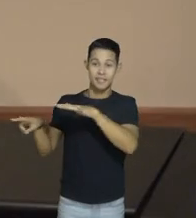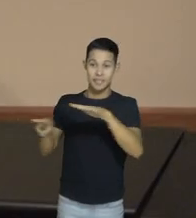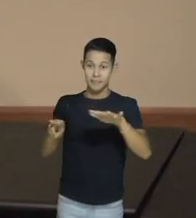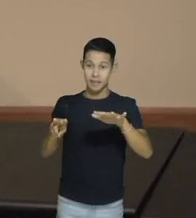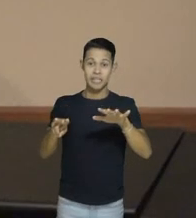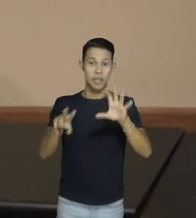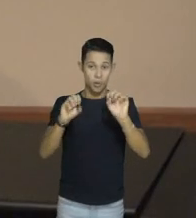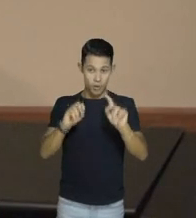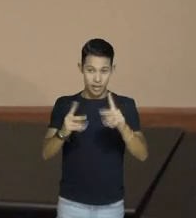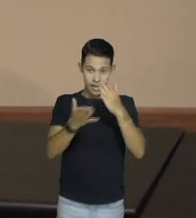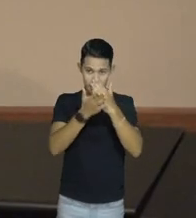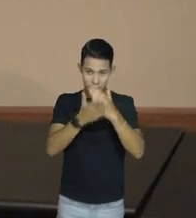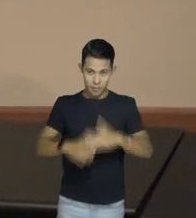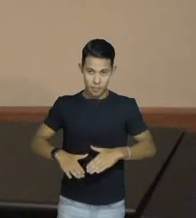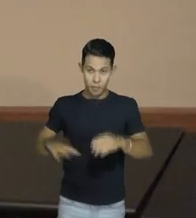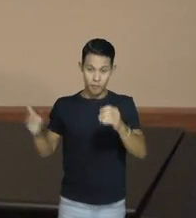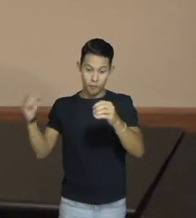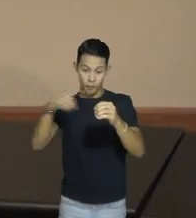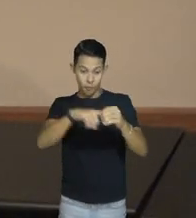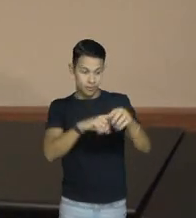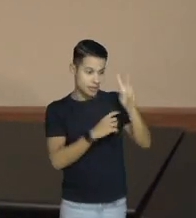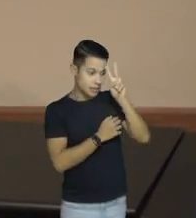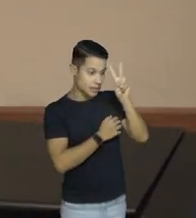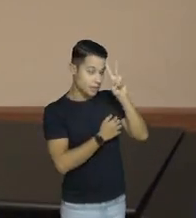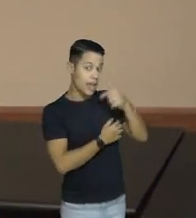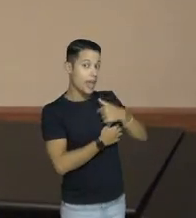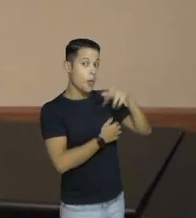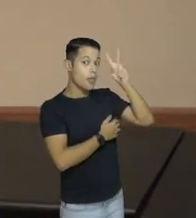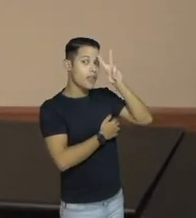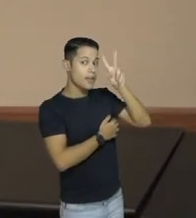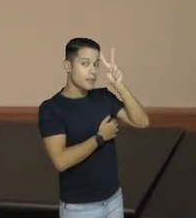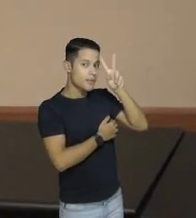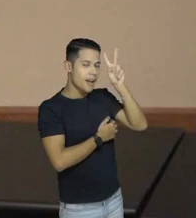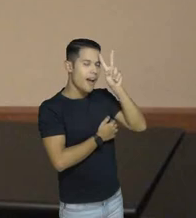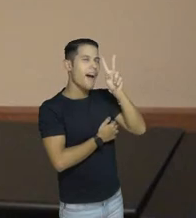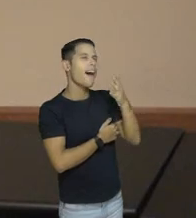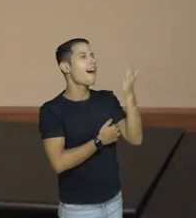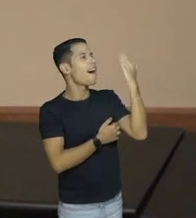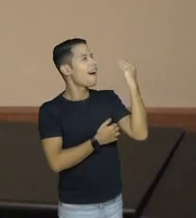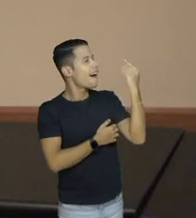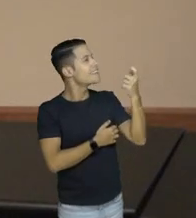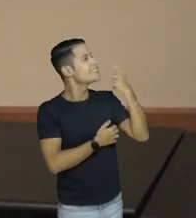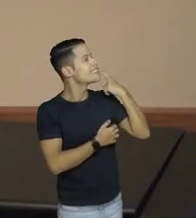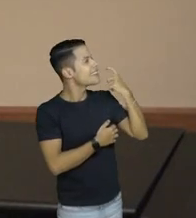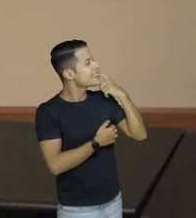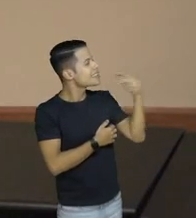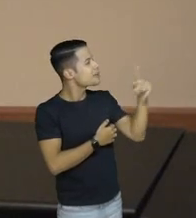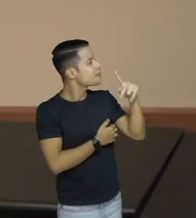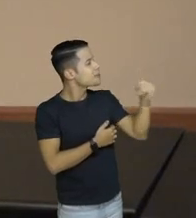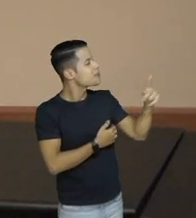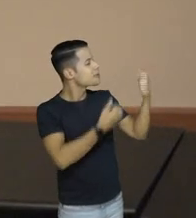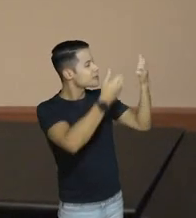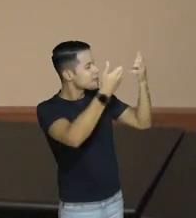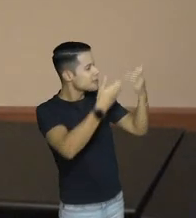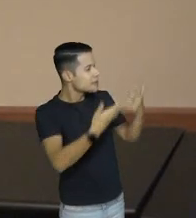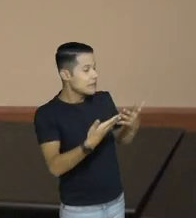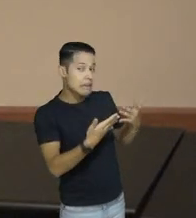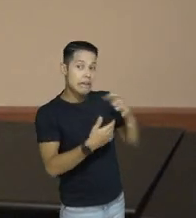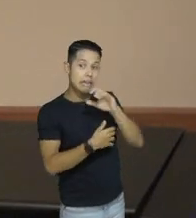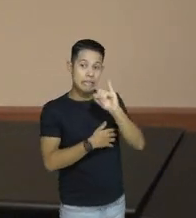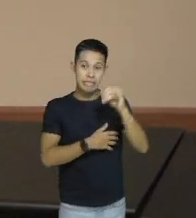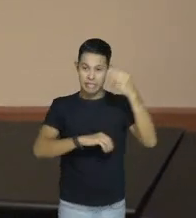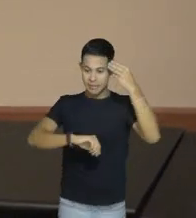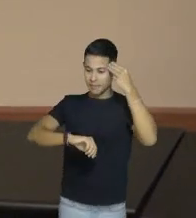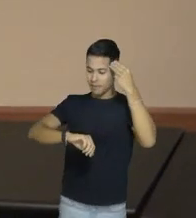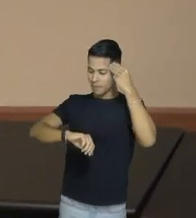lá. Eu vou lembrar do que eu escutei na palestra da Grace. Se a minha memória de curta duração está